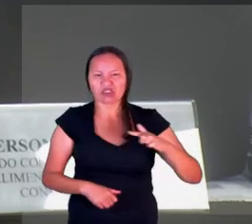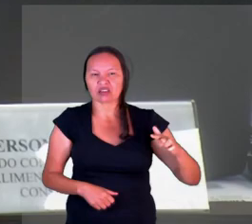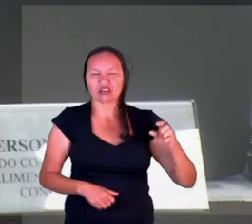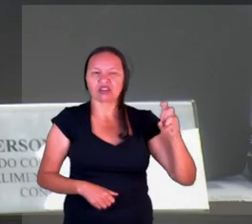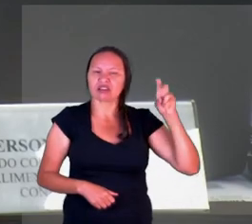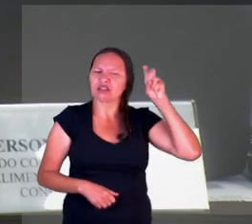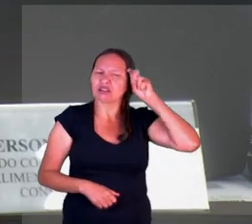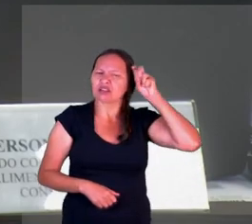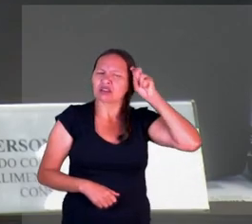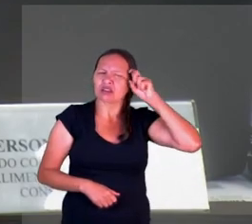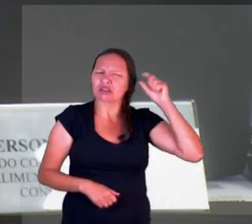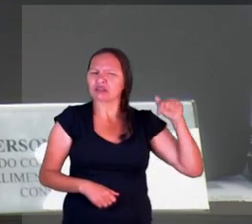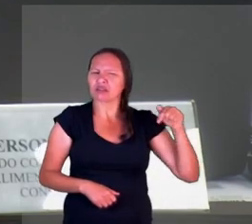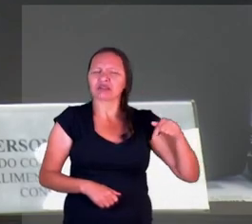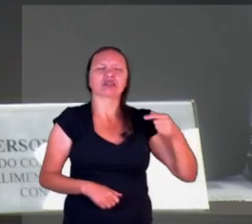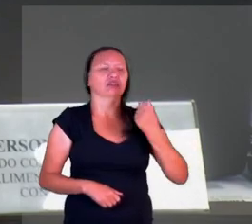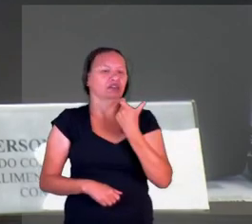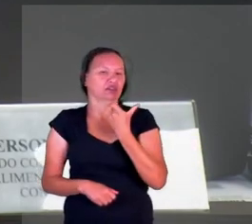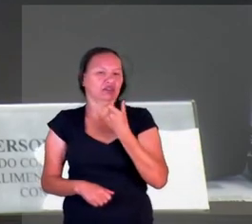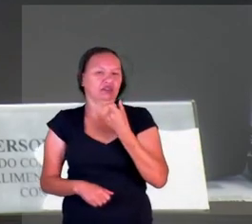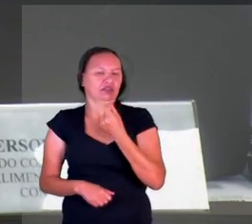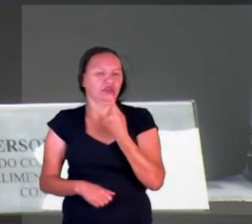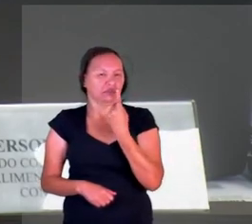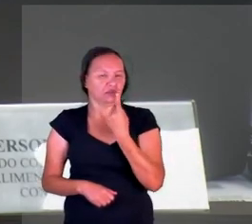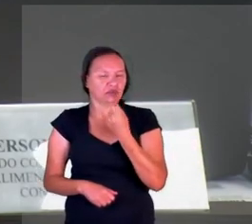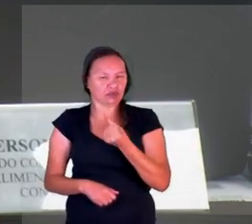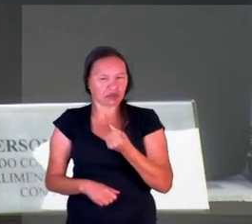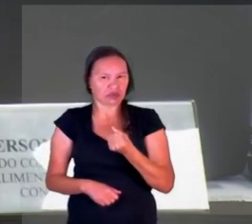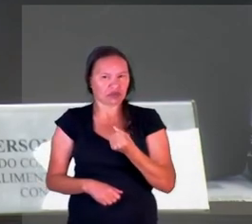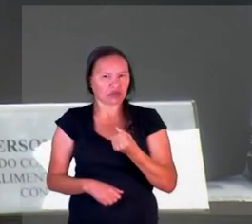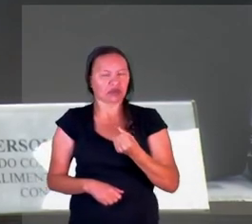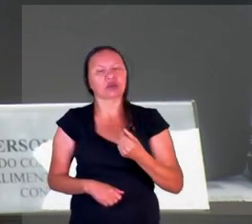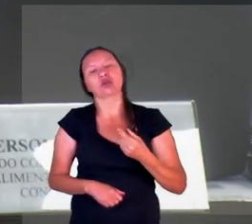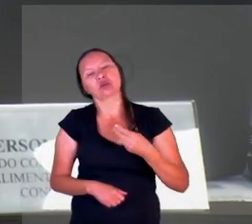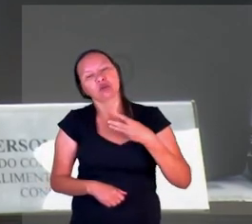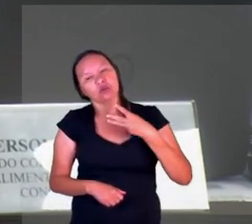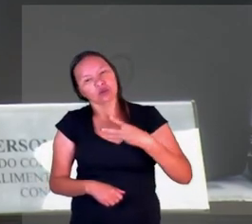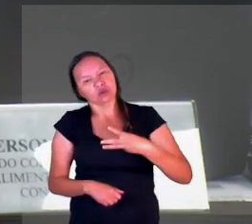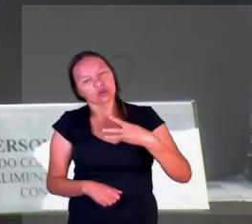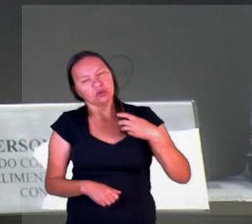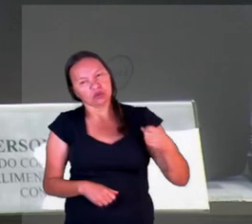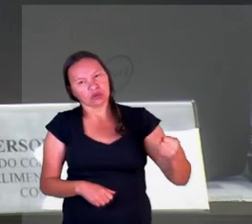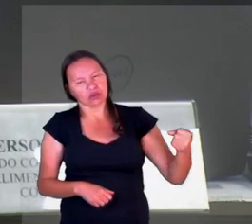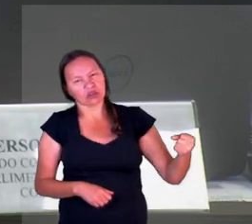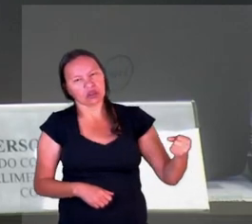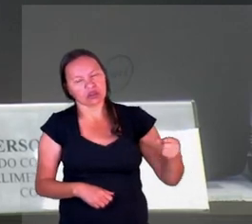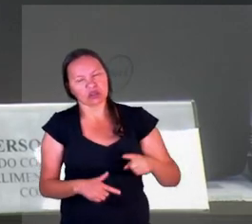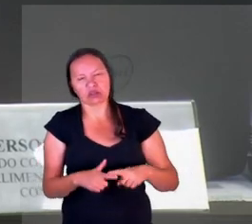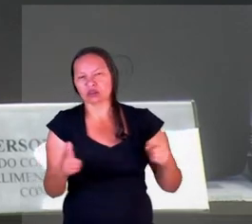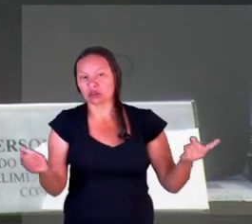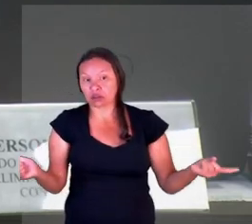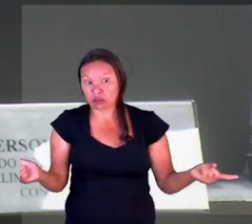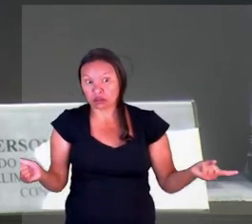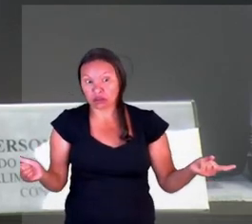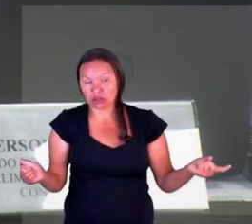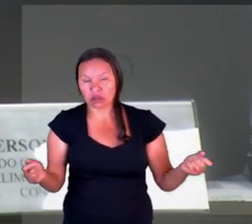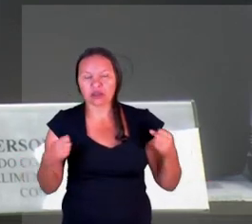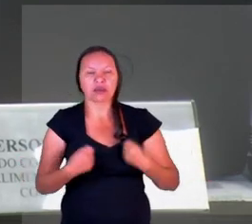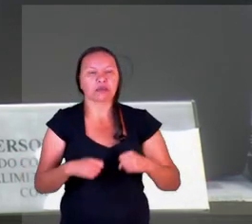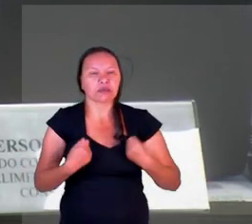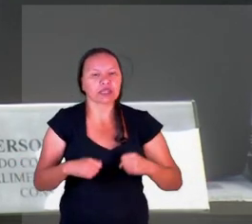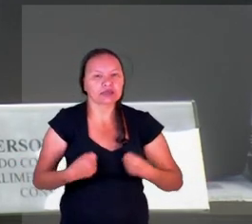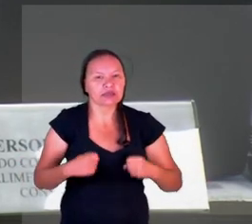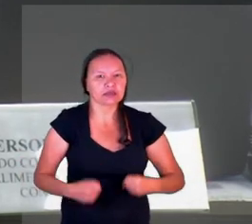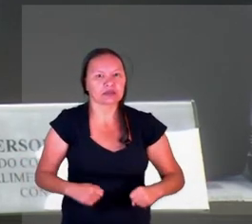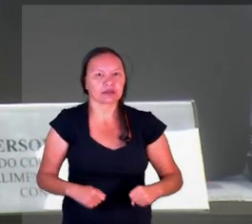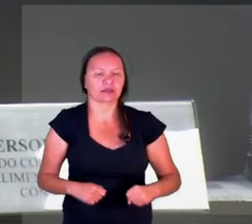última dia 16 uma suplementação de mais de 250 milhões que ainda está quem do que necessitamos portanto